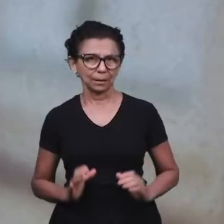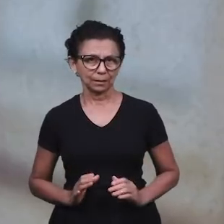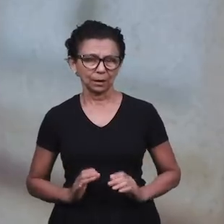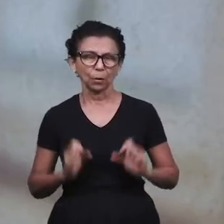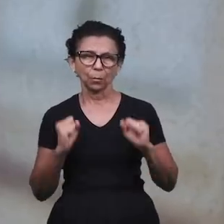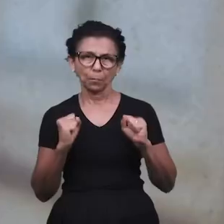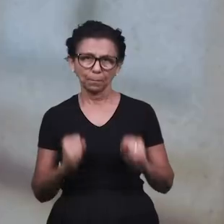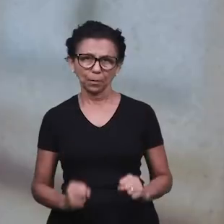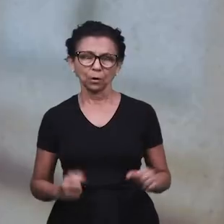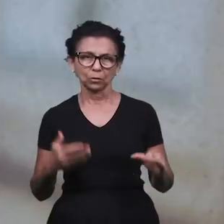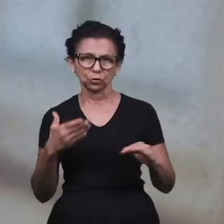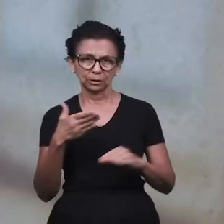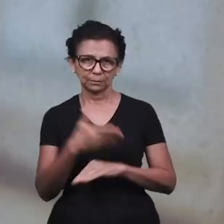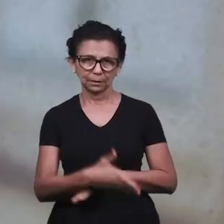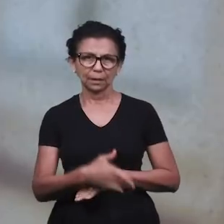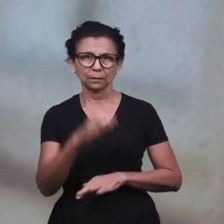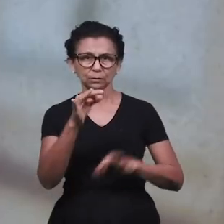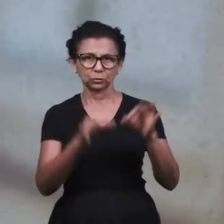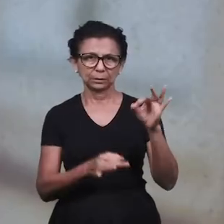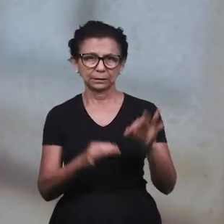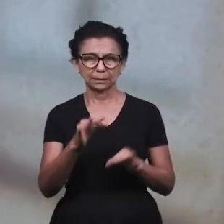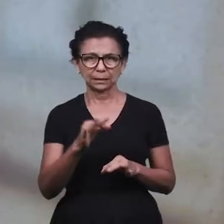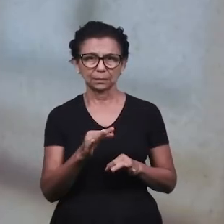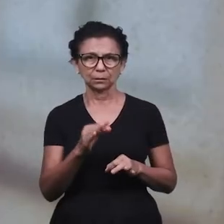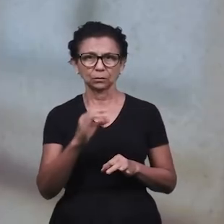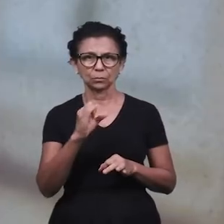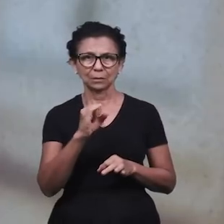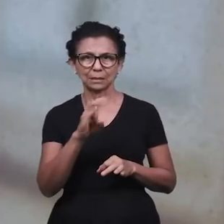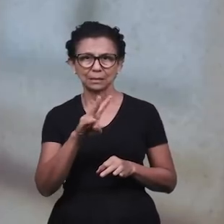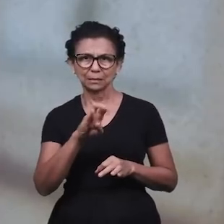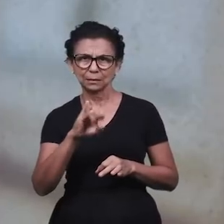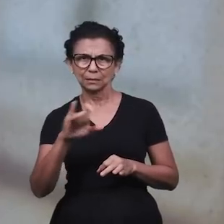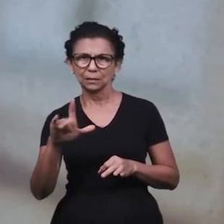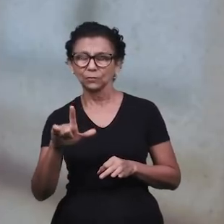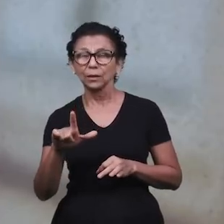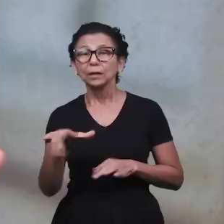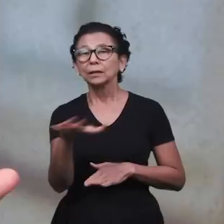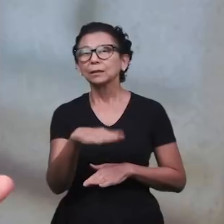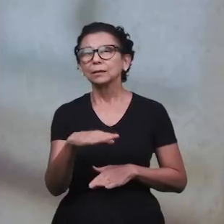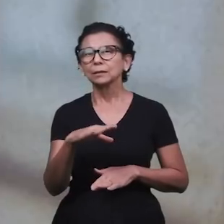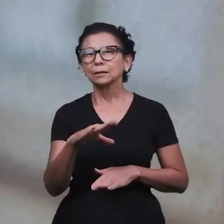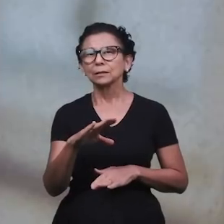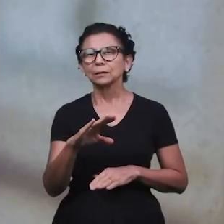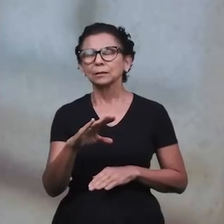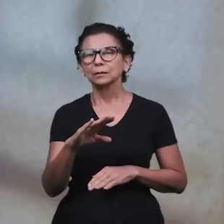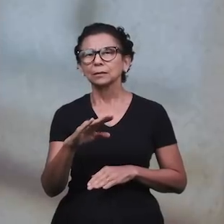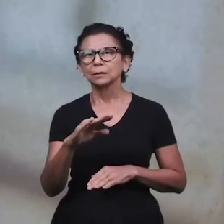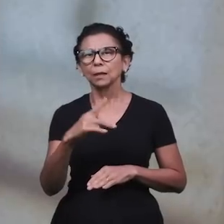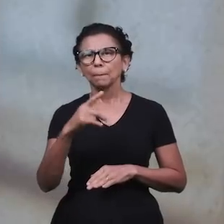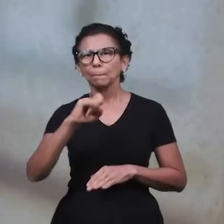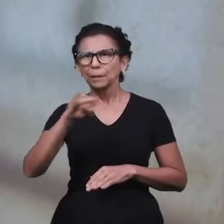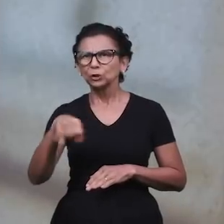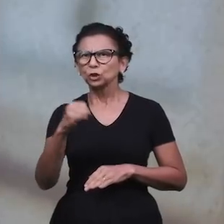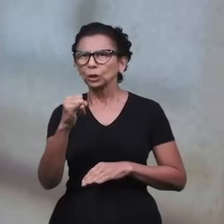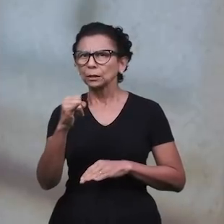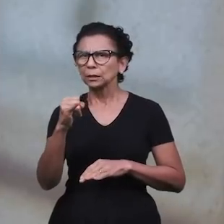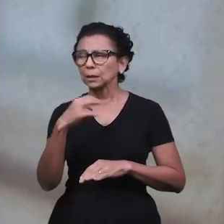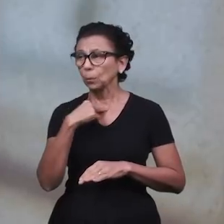Especial Cível. E também pessoas jurídicas, as pessoas entendem, não, PJ não pode, mas pode sim.